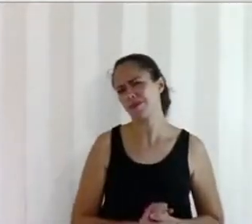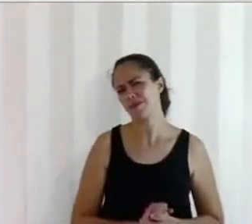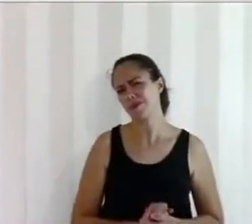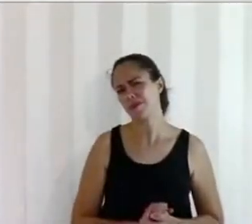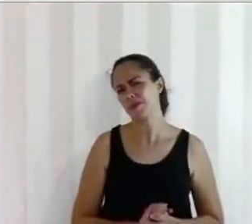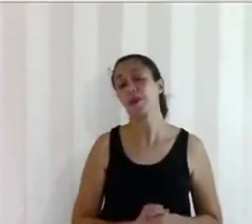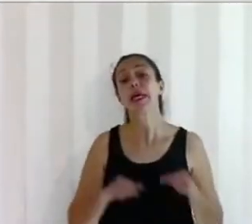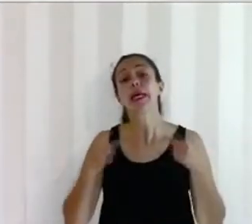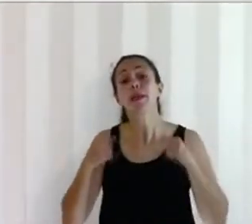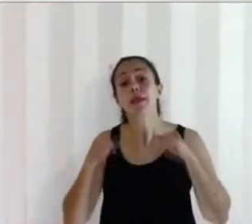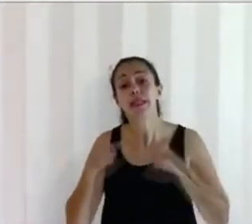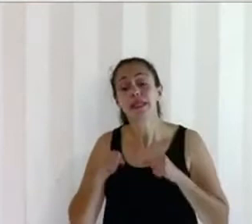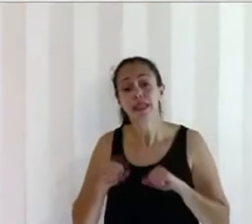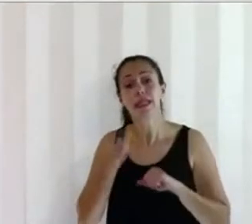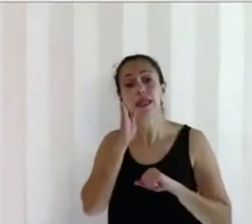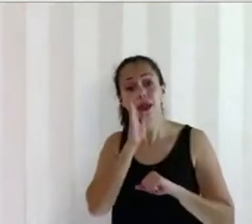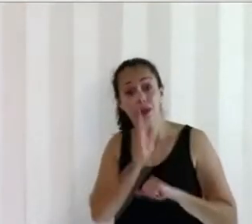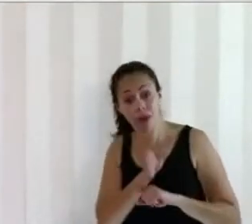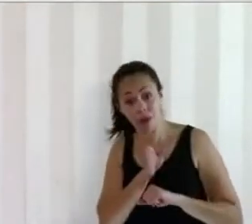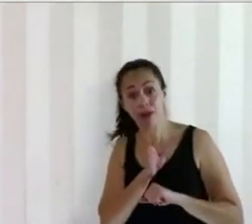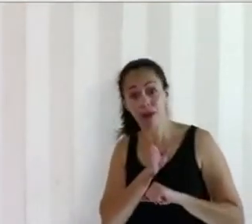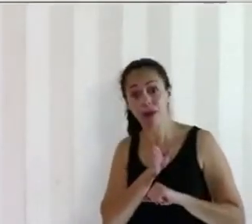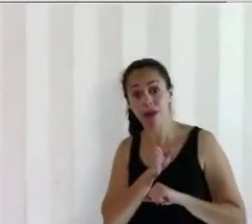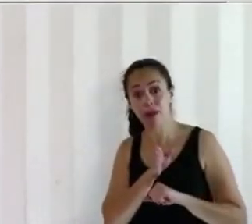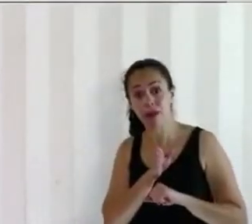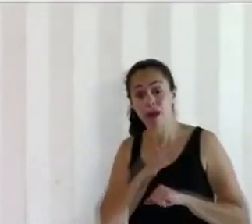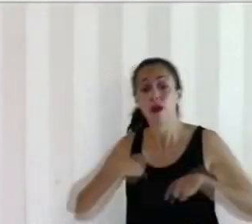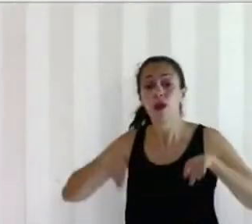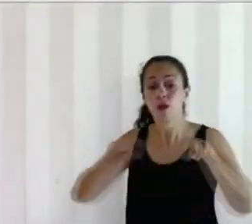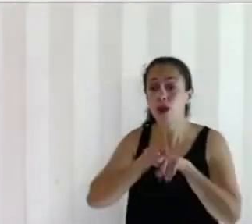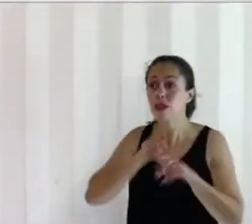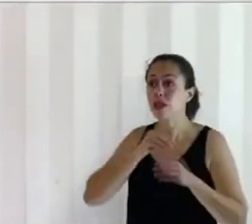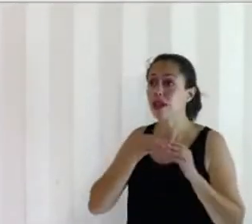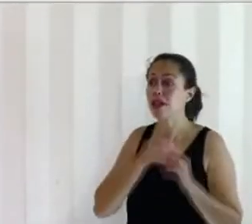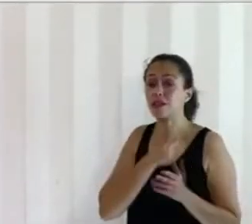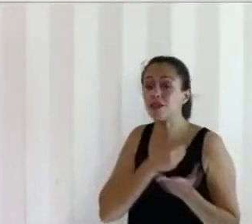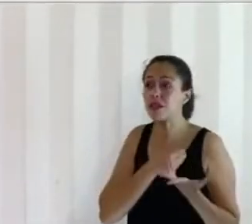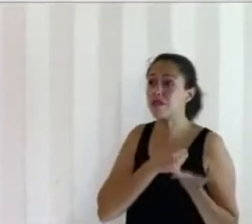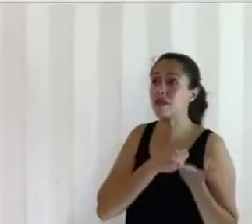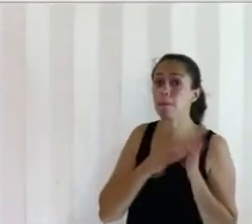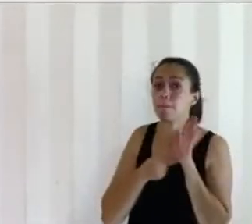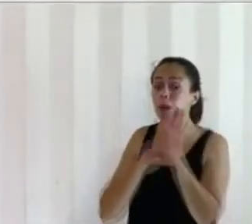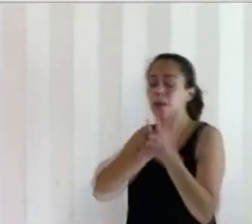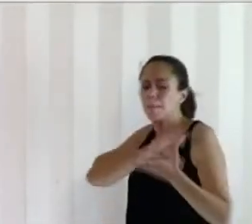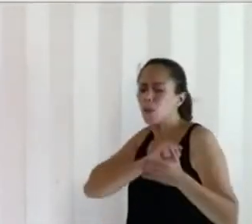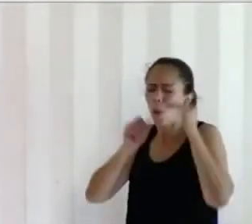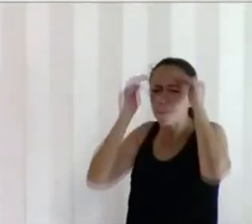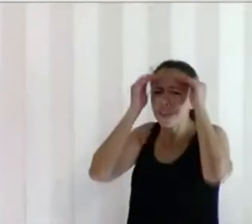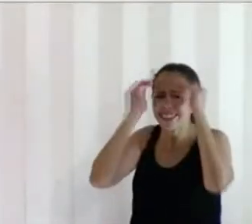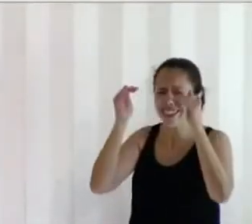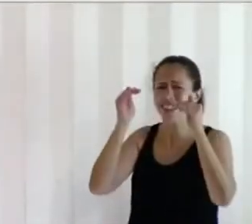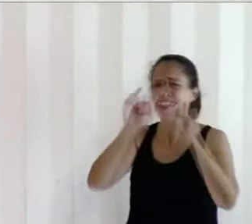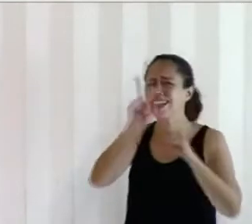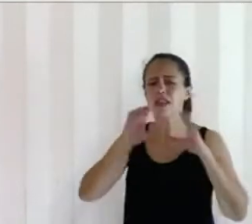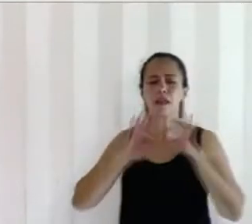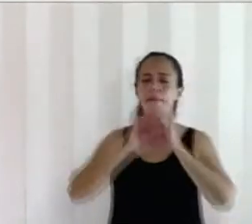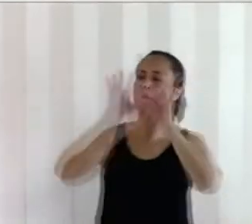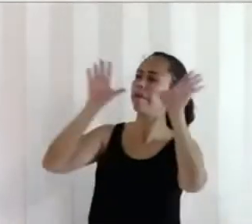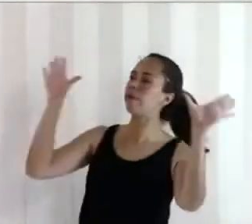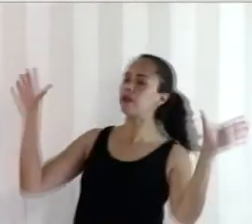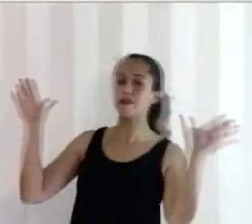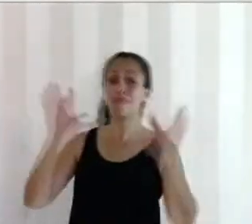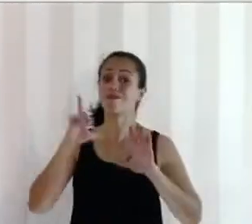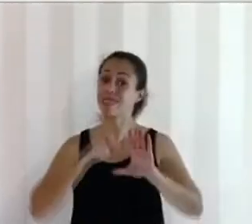porque elas vivem por suas normas. Elas vivem por suas regras. E muitas vezes essas regras são